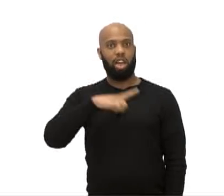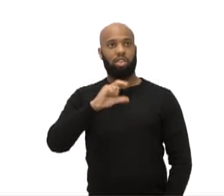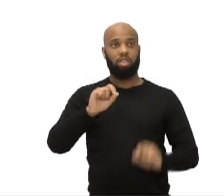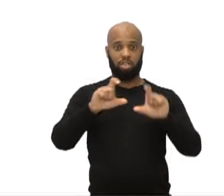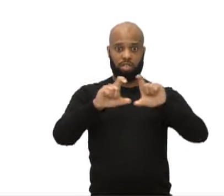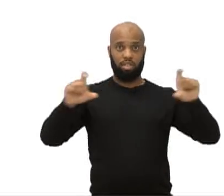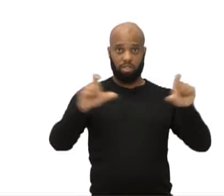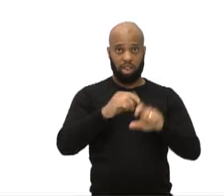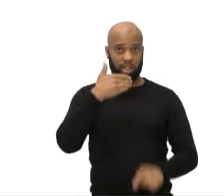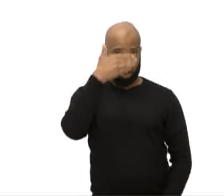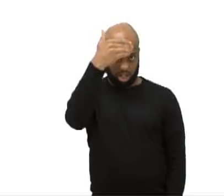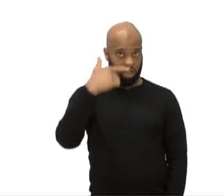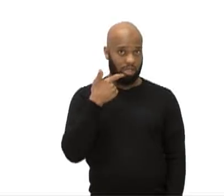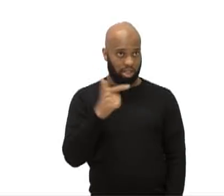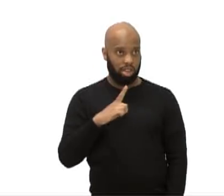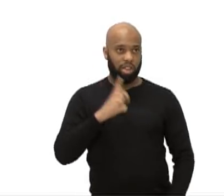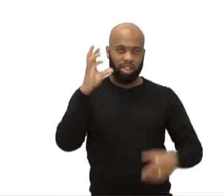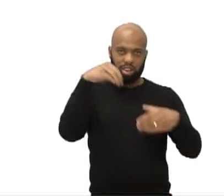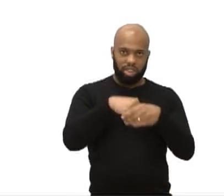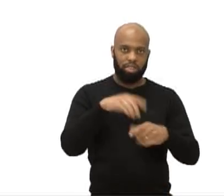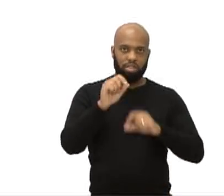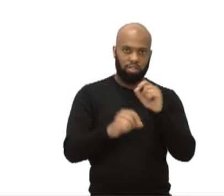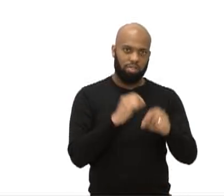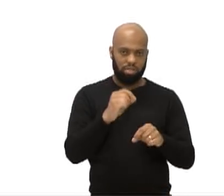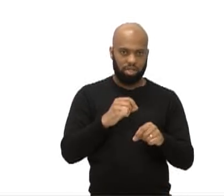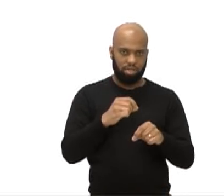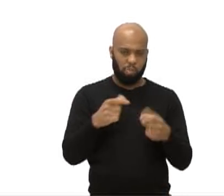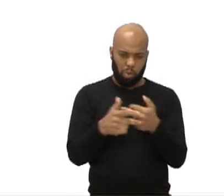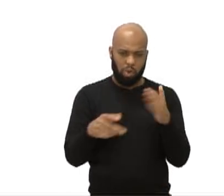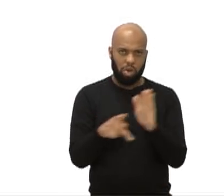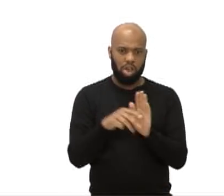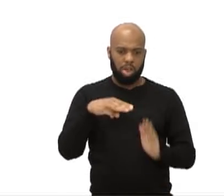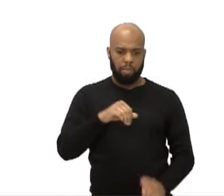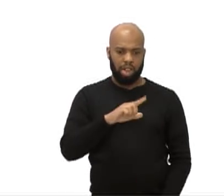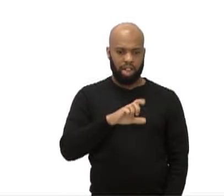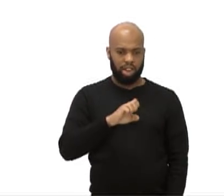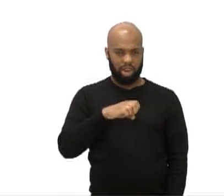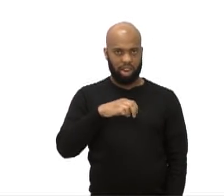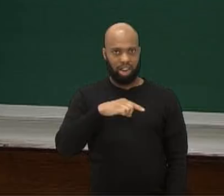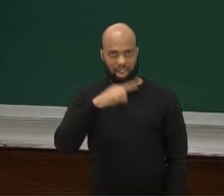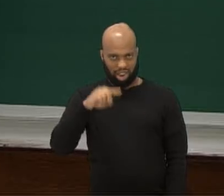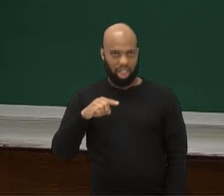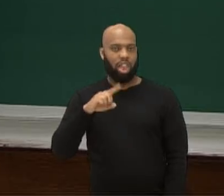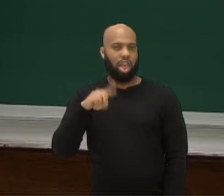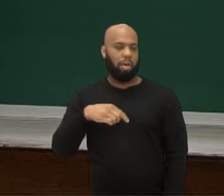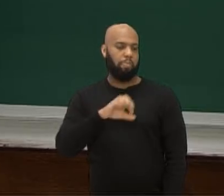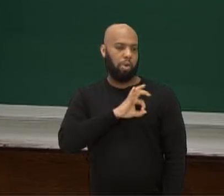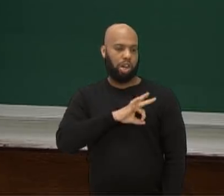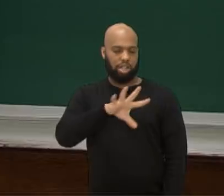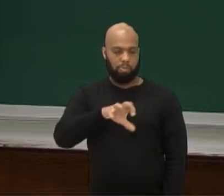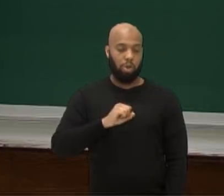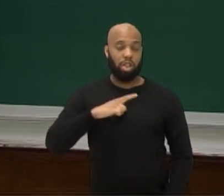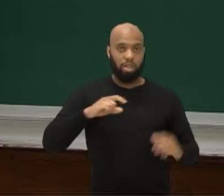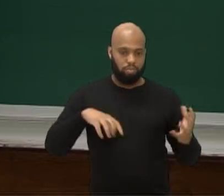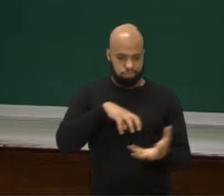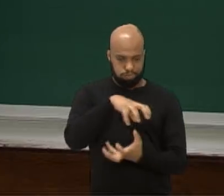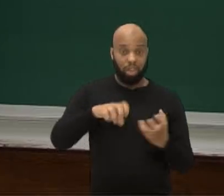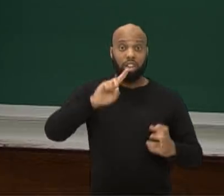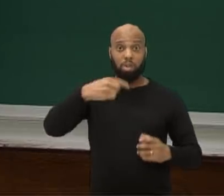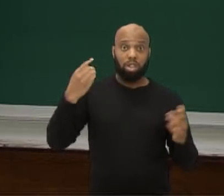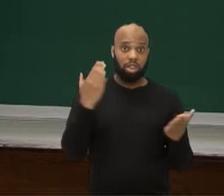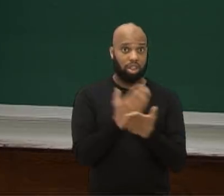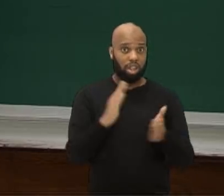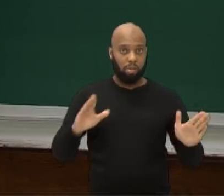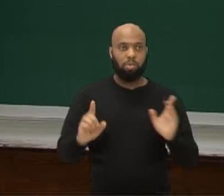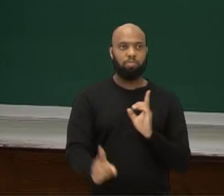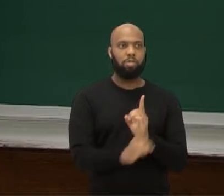árabe encontrado dentro de um amuleto malê confiscado pela polícia. Então, houve a revolta e depois que terminou a